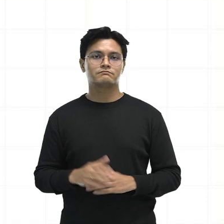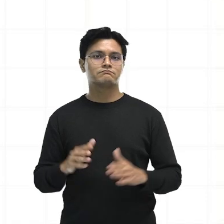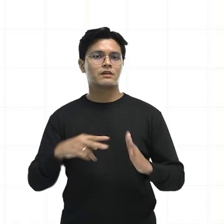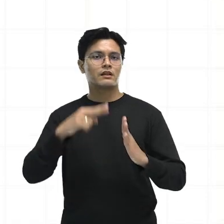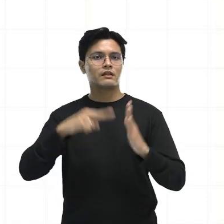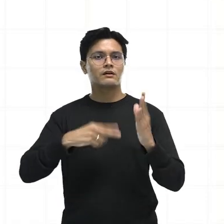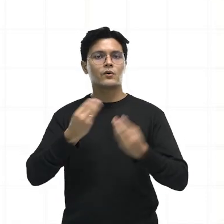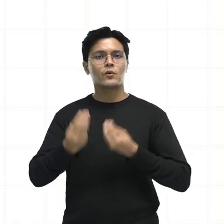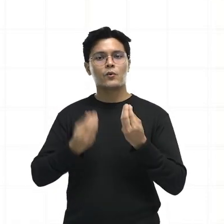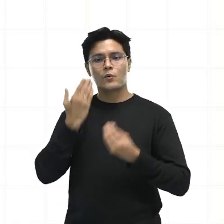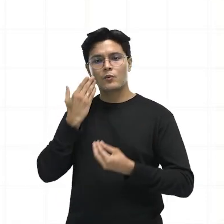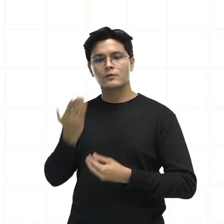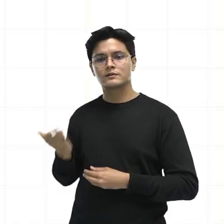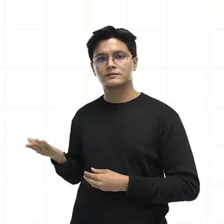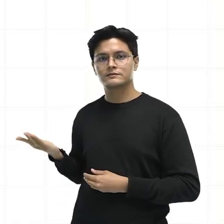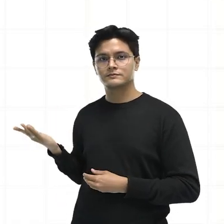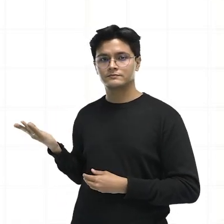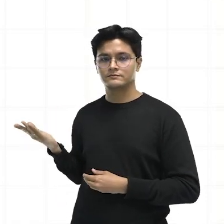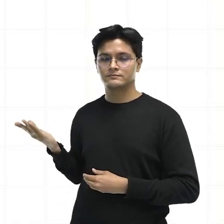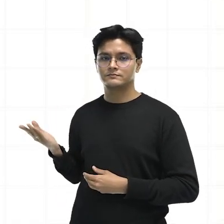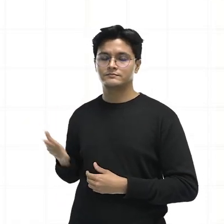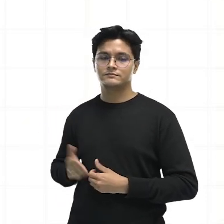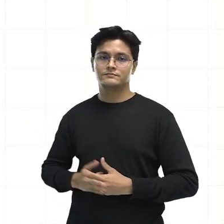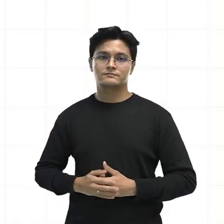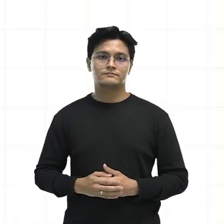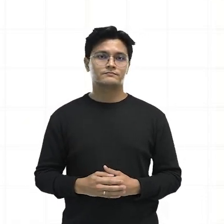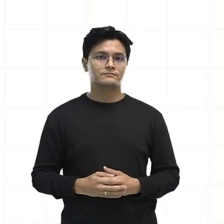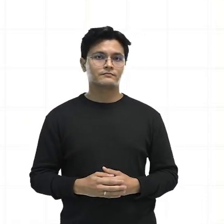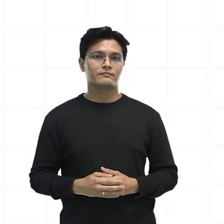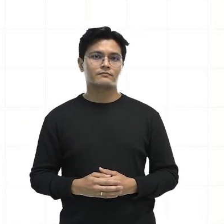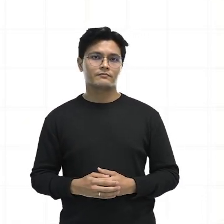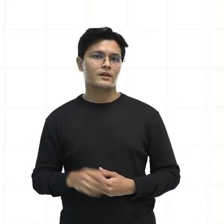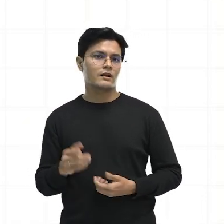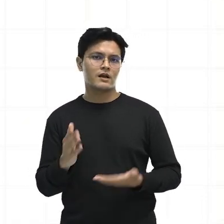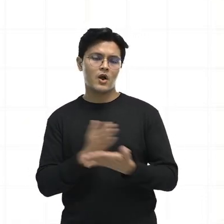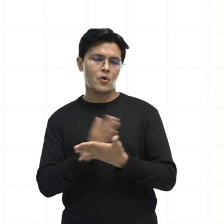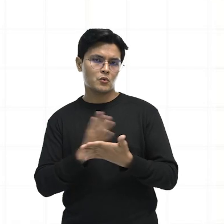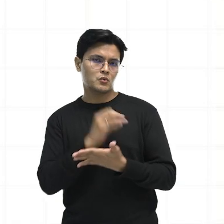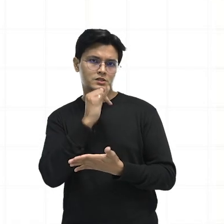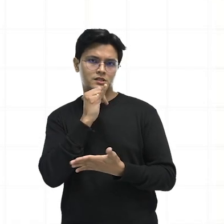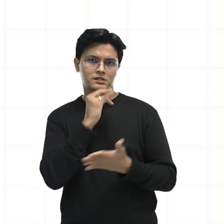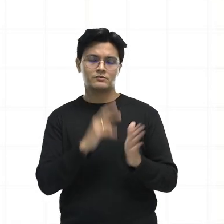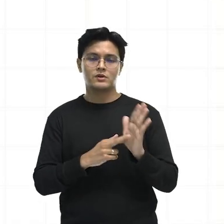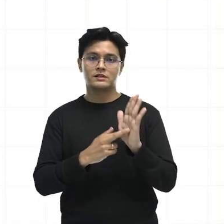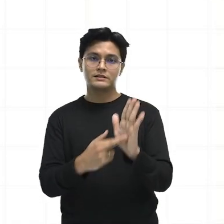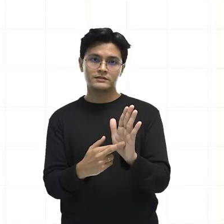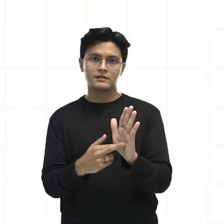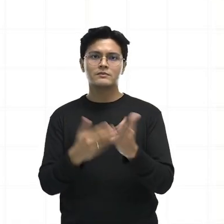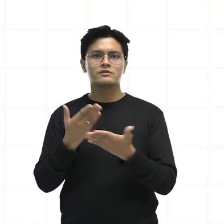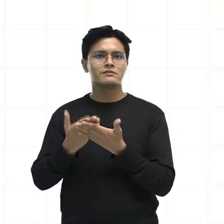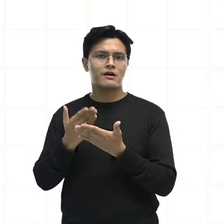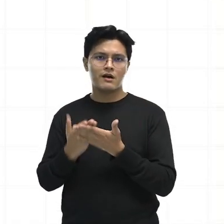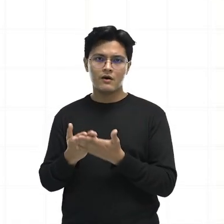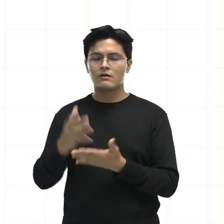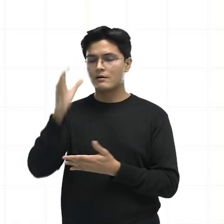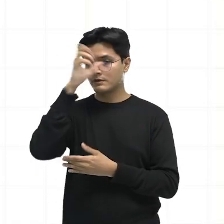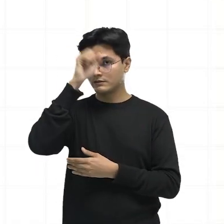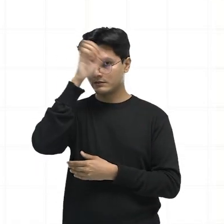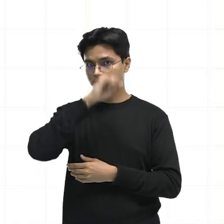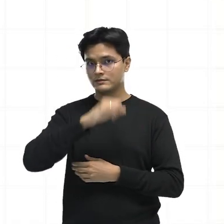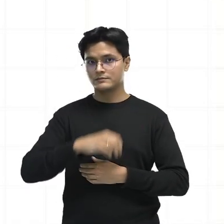inteiros negativos, tá? São algumas representações que nós vimos ao longo das nossas